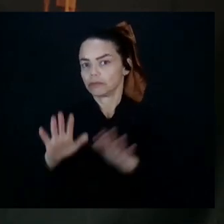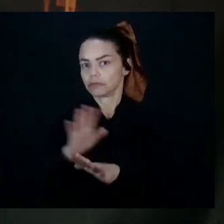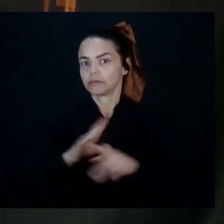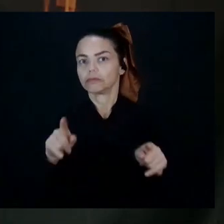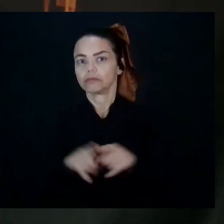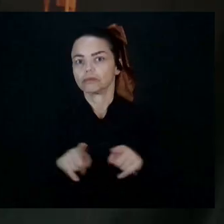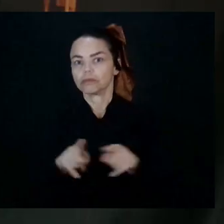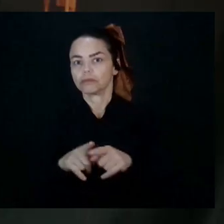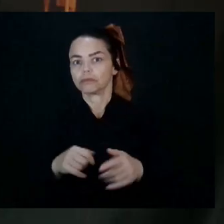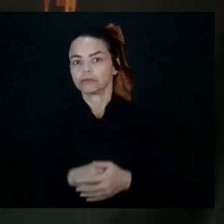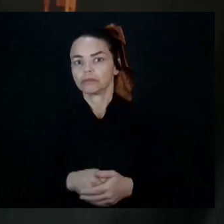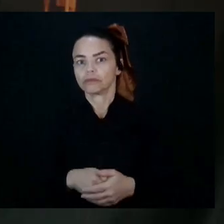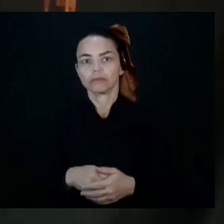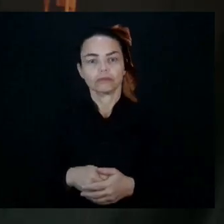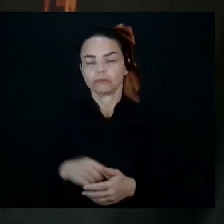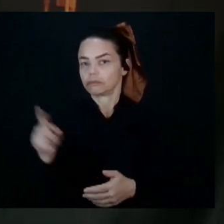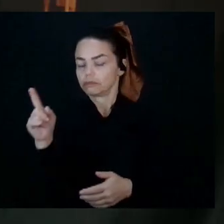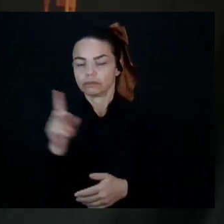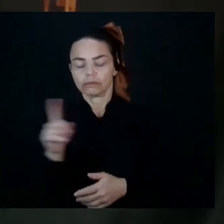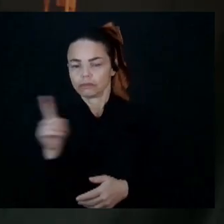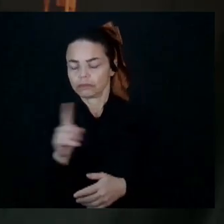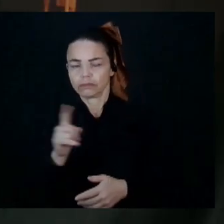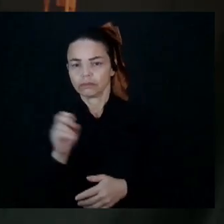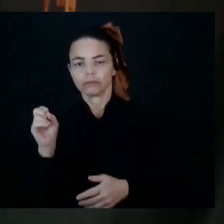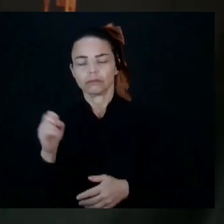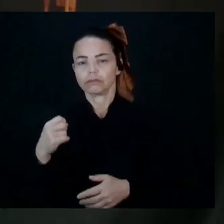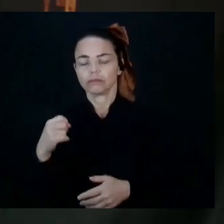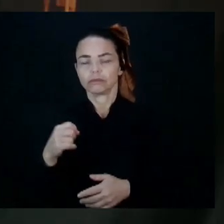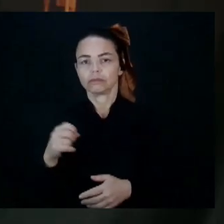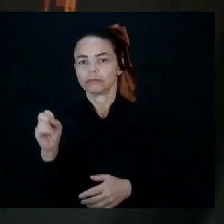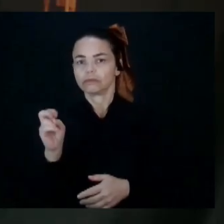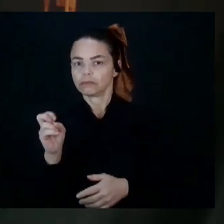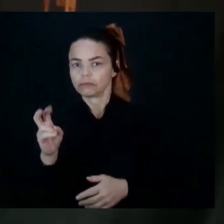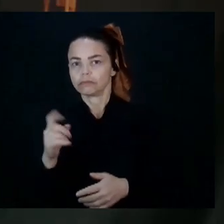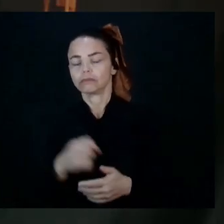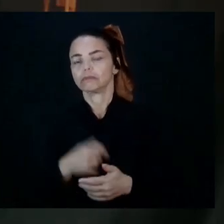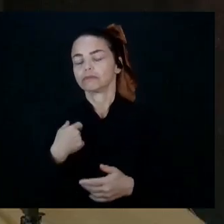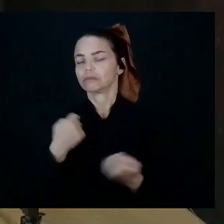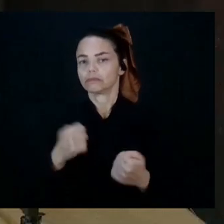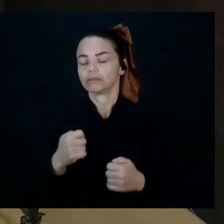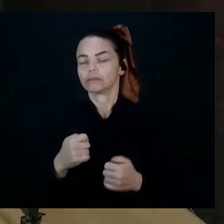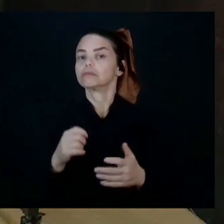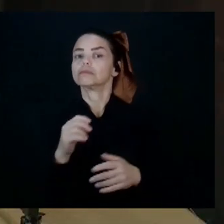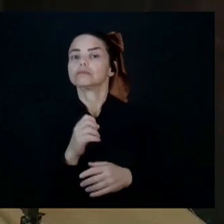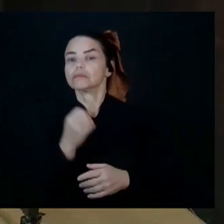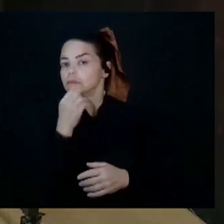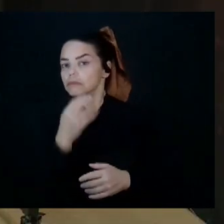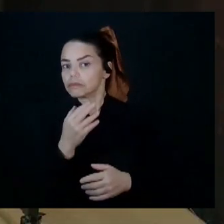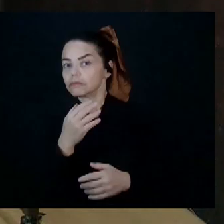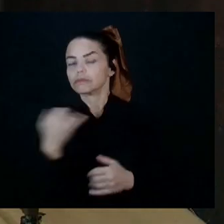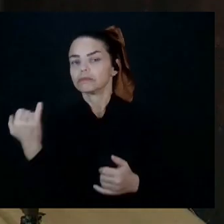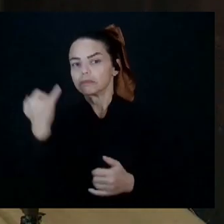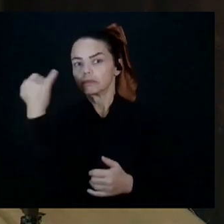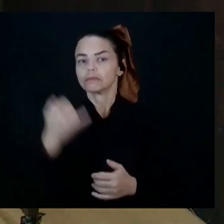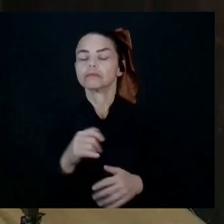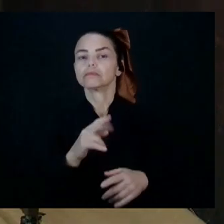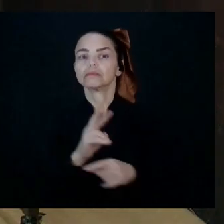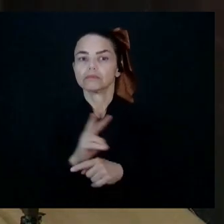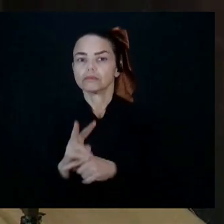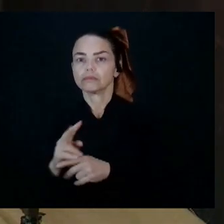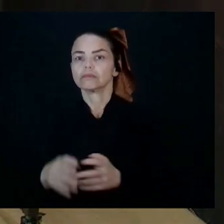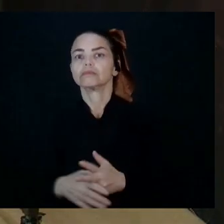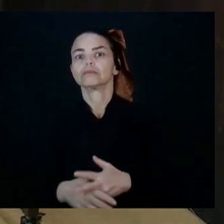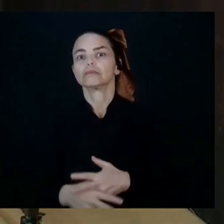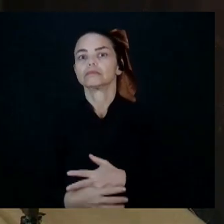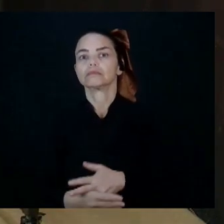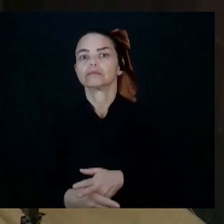falar que não vó, não vou, não preciso, está tudo bem, é importante. Exatamente. A gente está falando